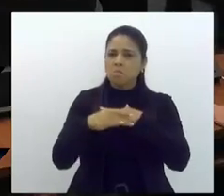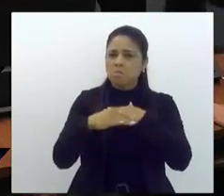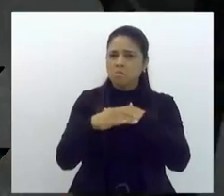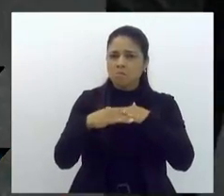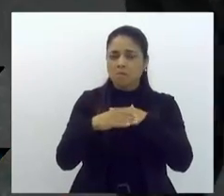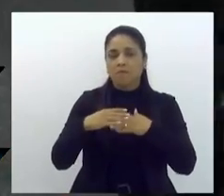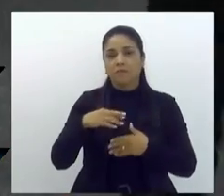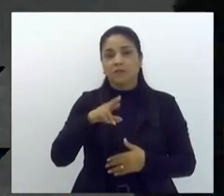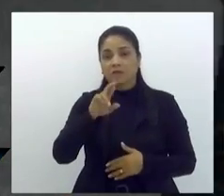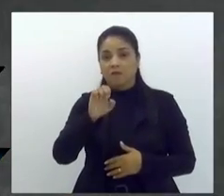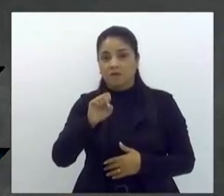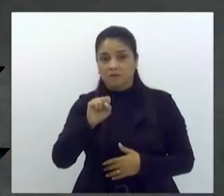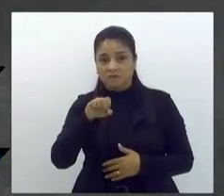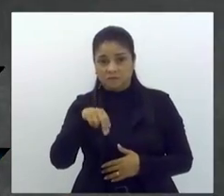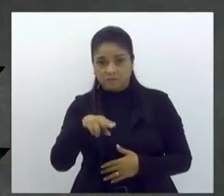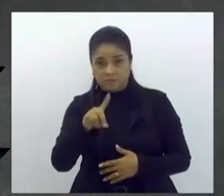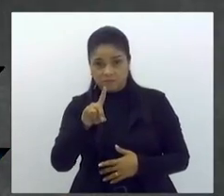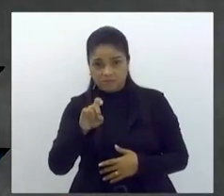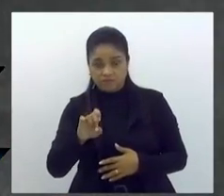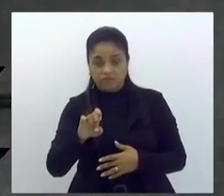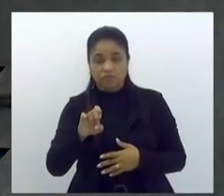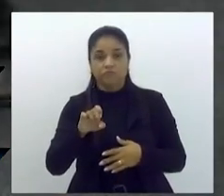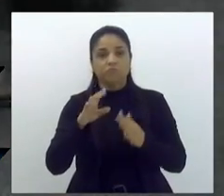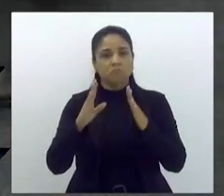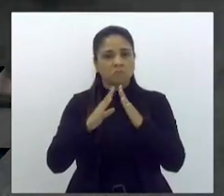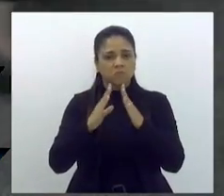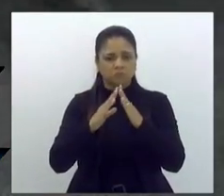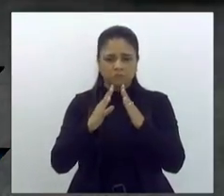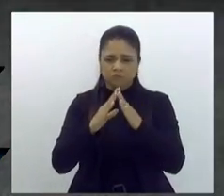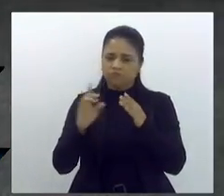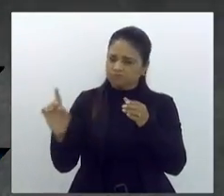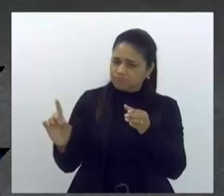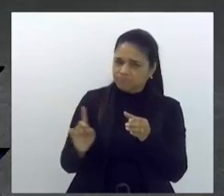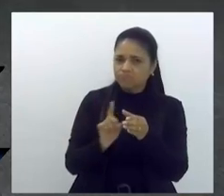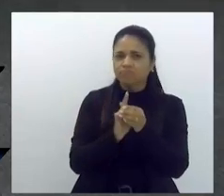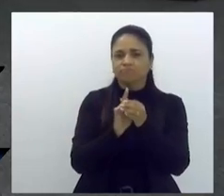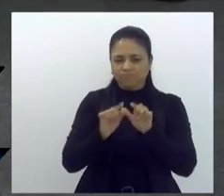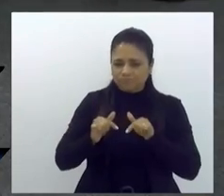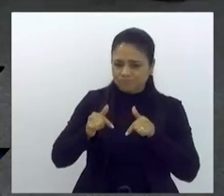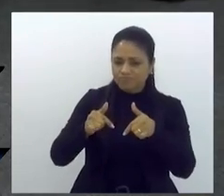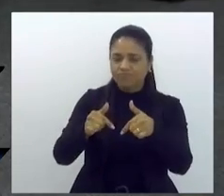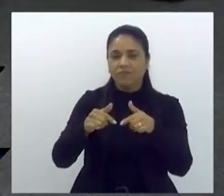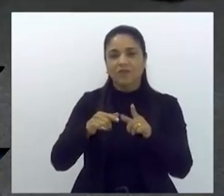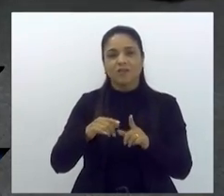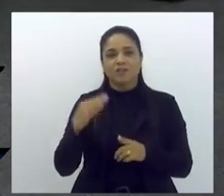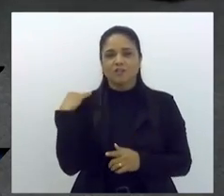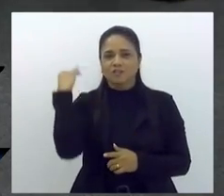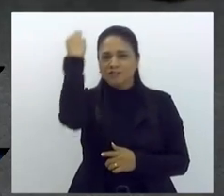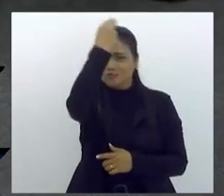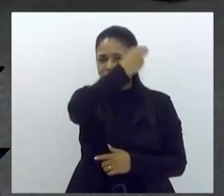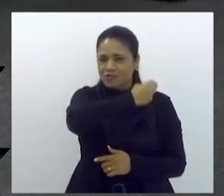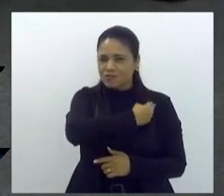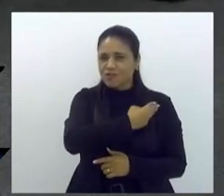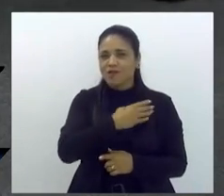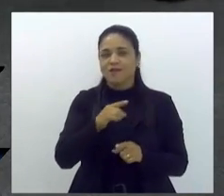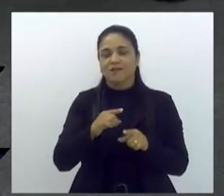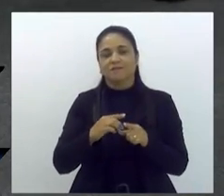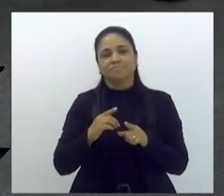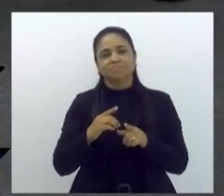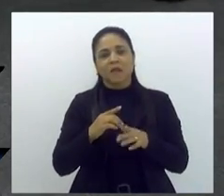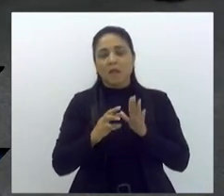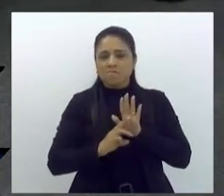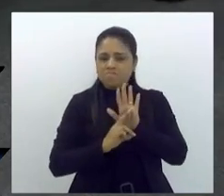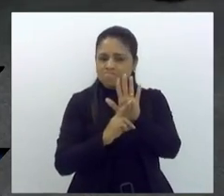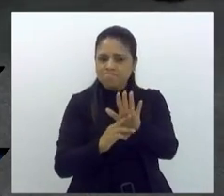nos incluímos nessa iniciativa dele Rezende a nossa Nossa Senhora da Conceição é a padroeira de Resende nossa igreja matriz